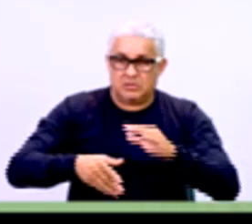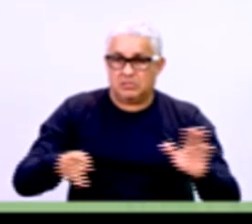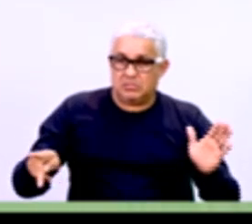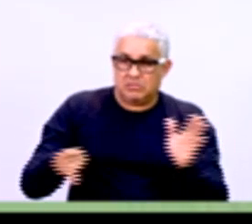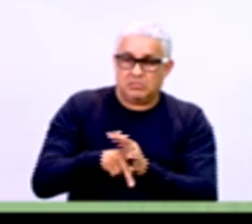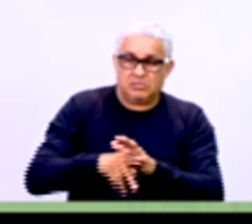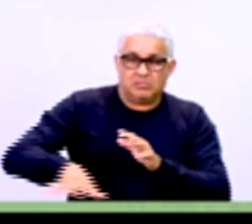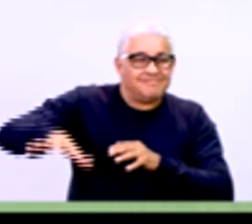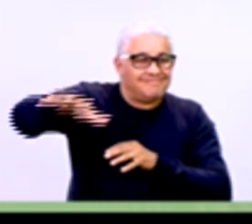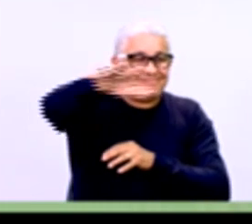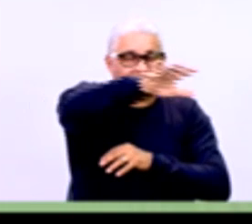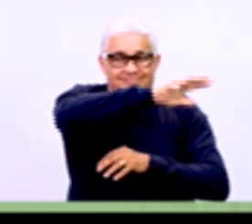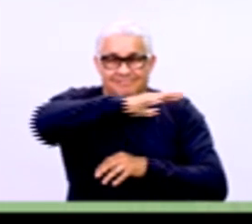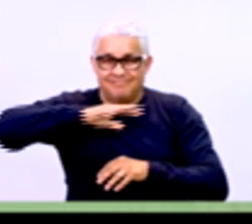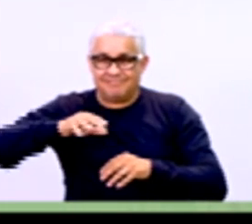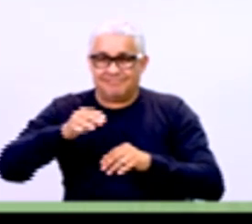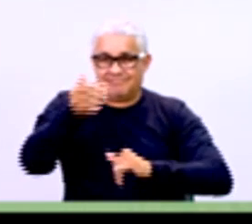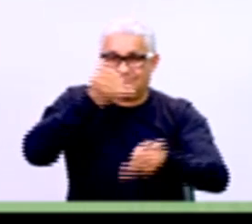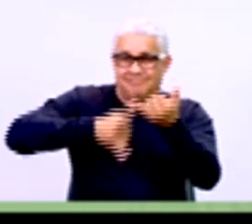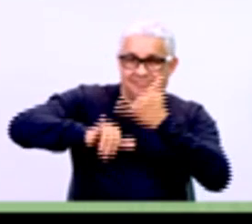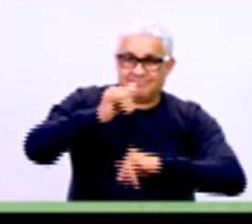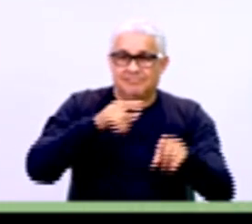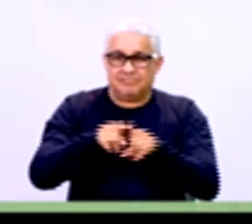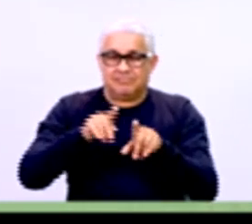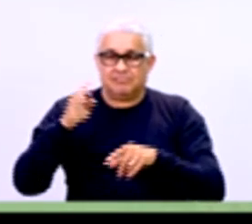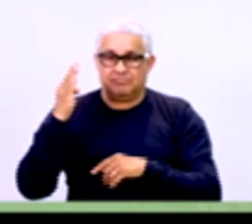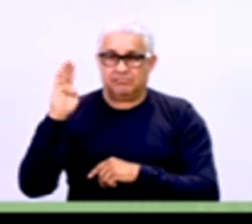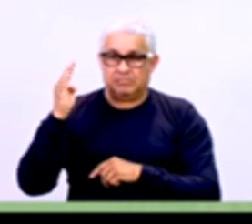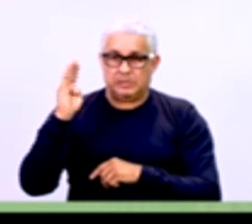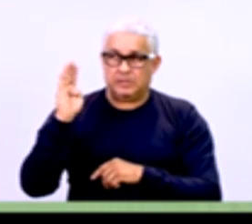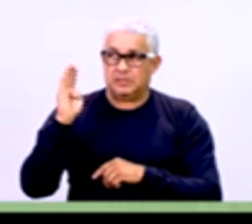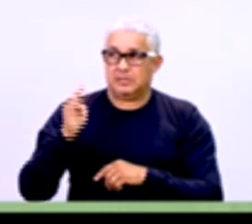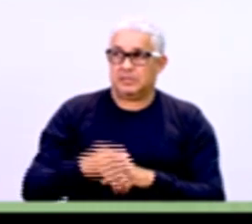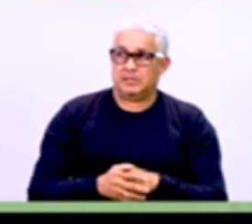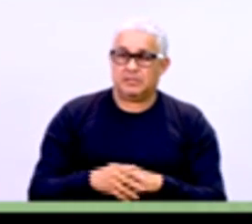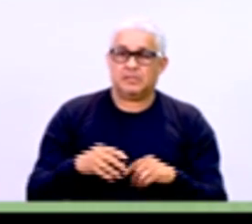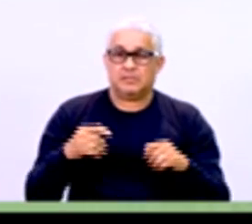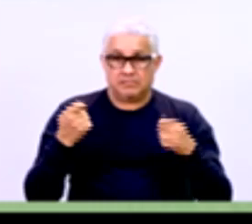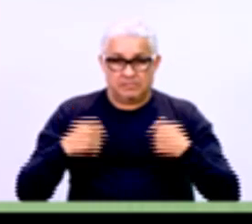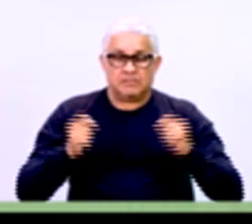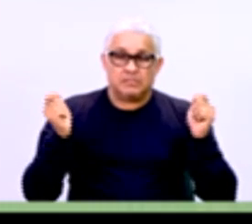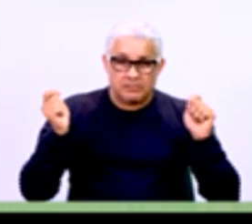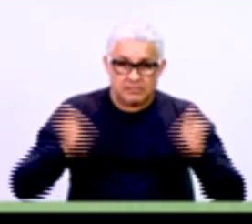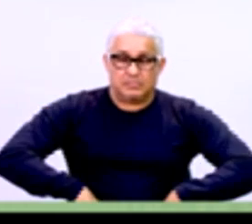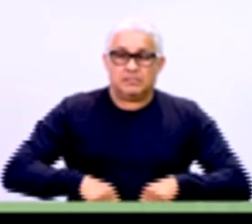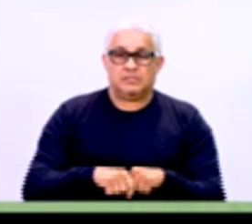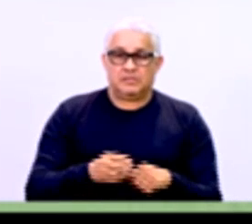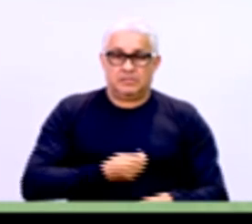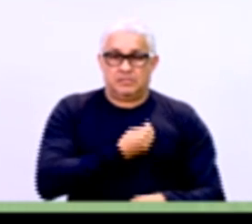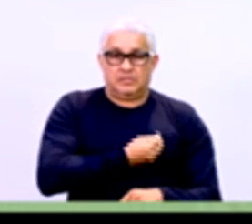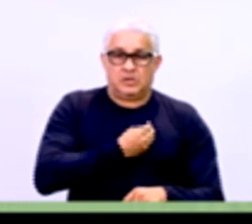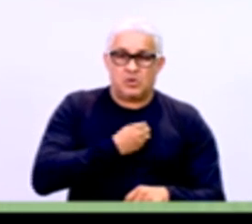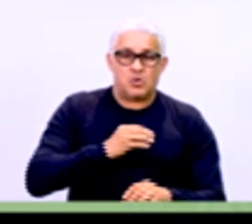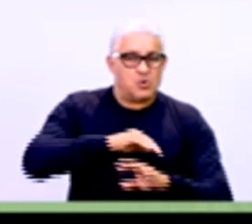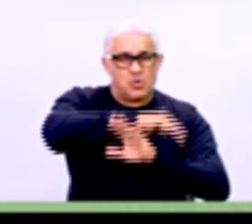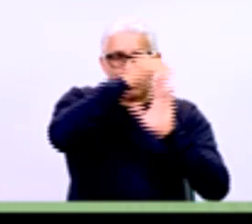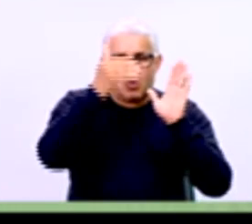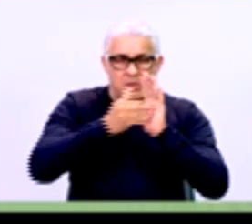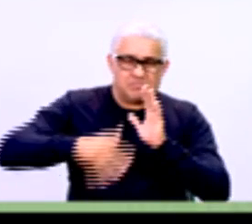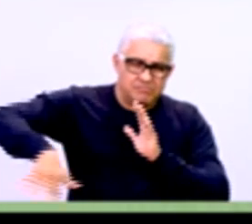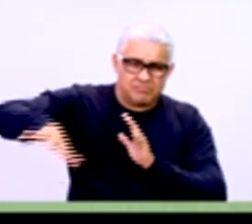física, química e biológica, que permite, abriga e rege a vida em todas as suas